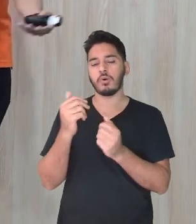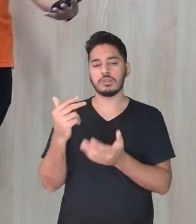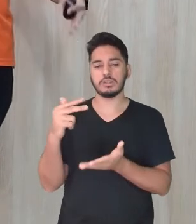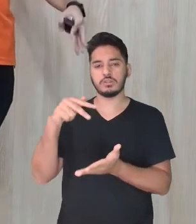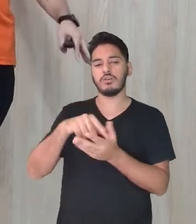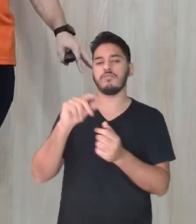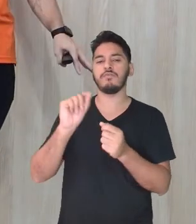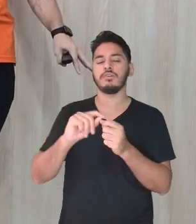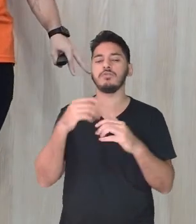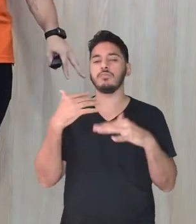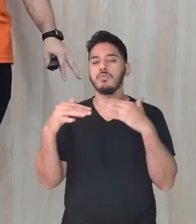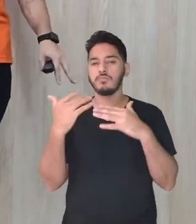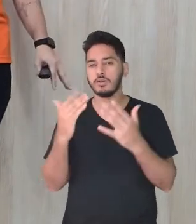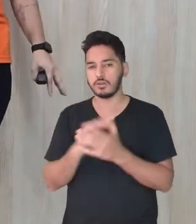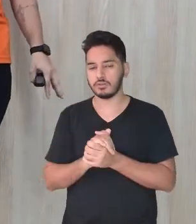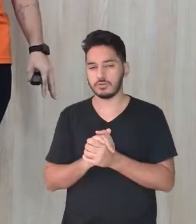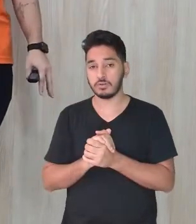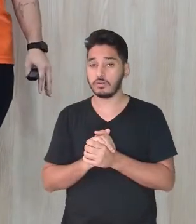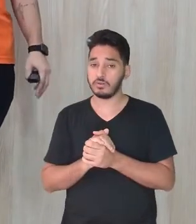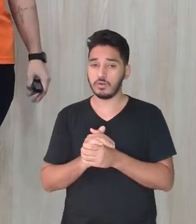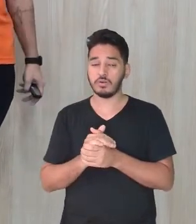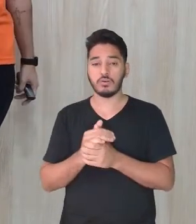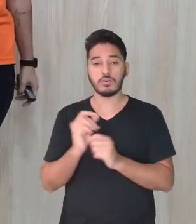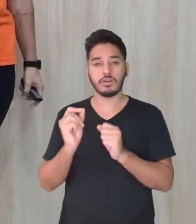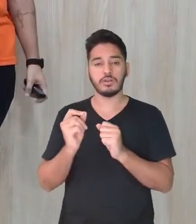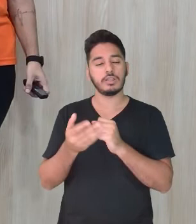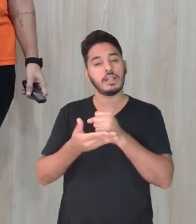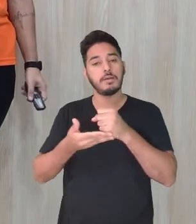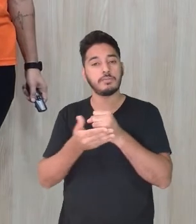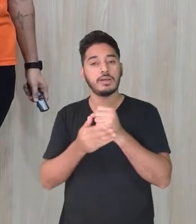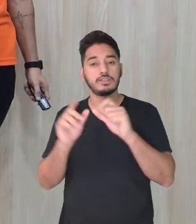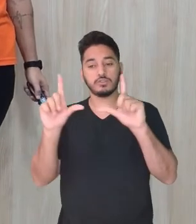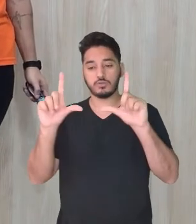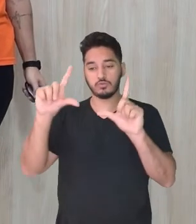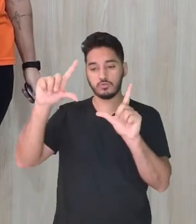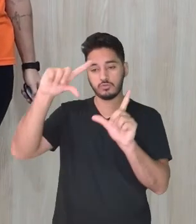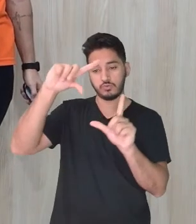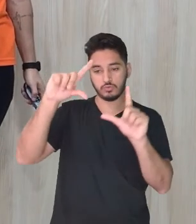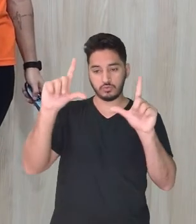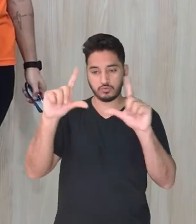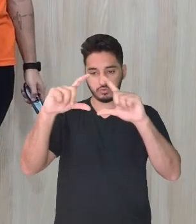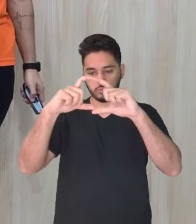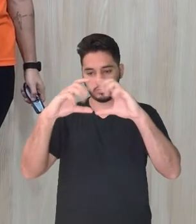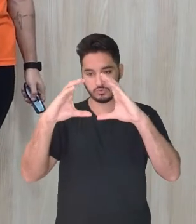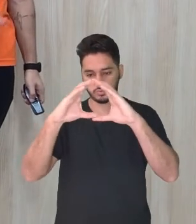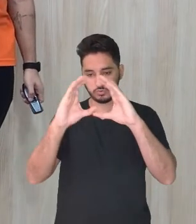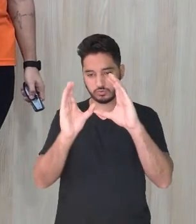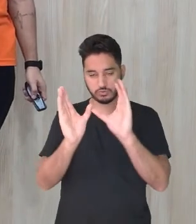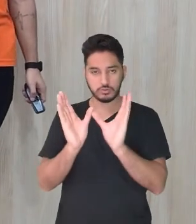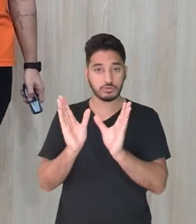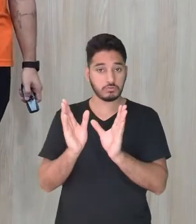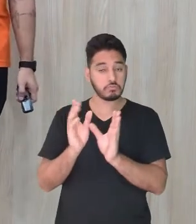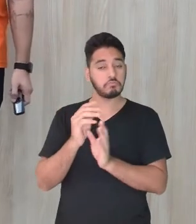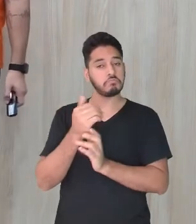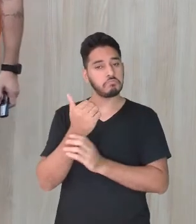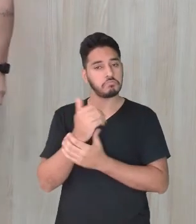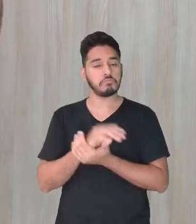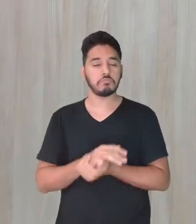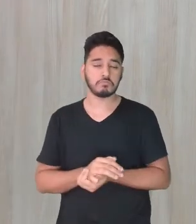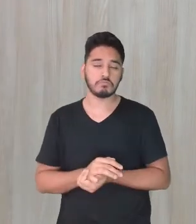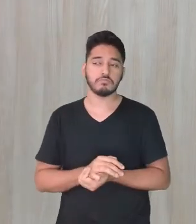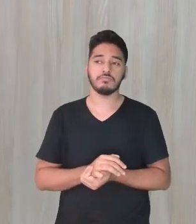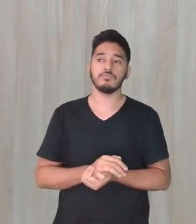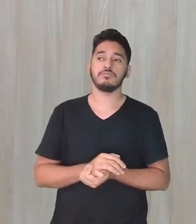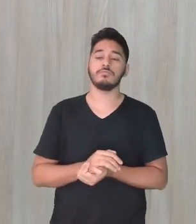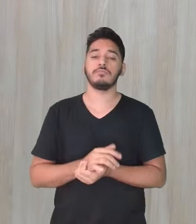espaço fazendo movimentos com base em figuras geométricas. Diga aí, o cara... Que bacana. O cara tira onda demais. Então, a